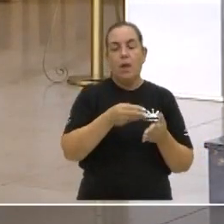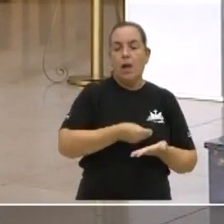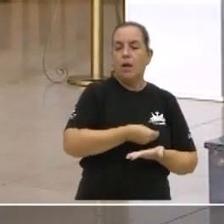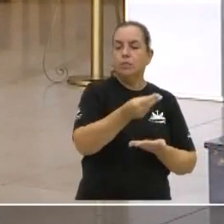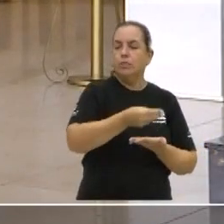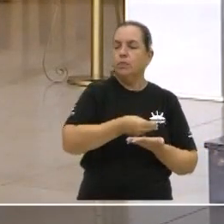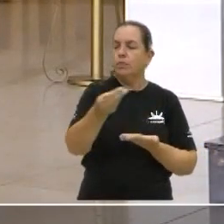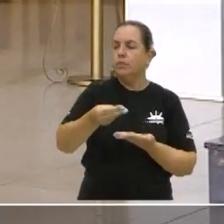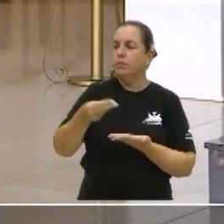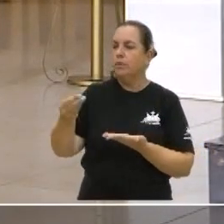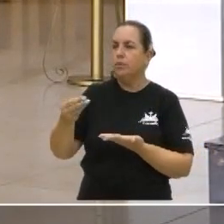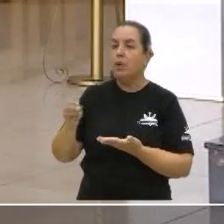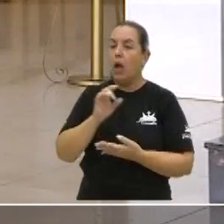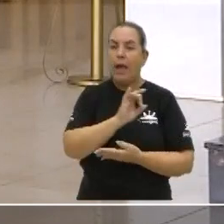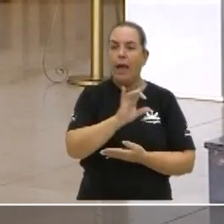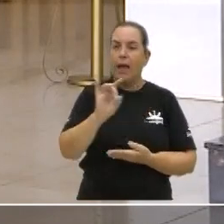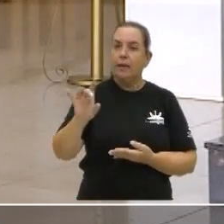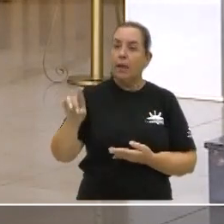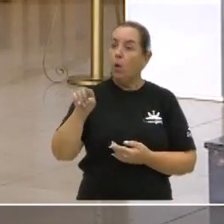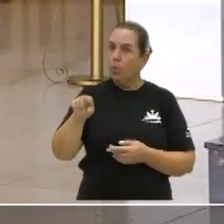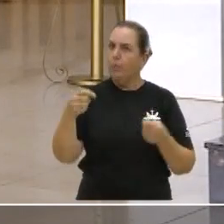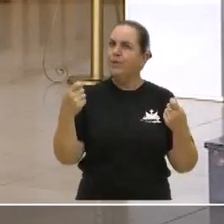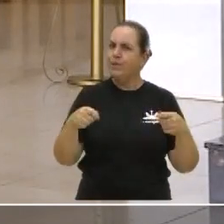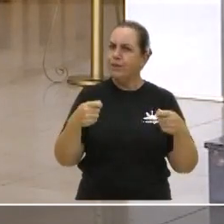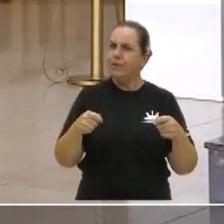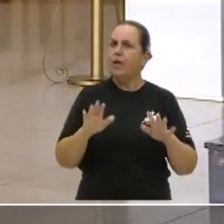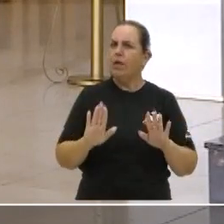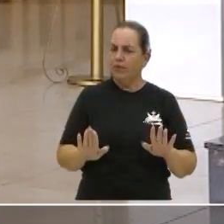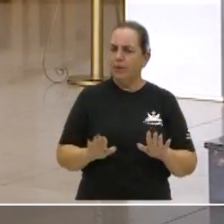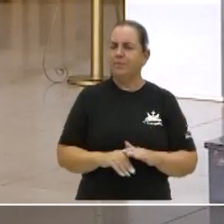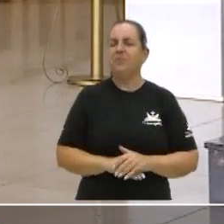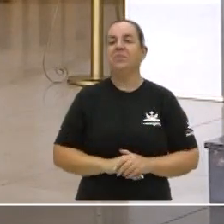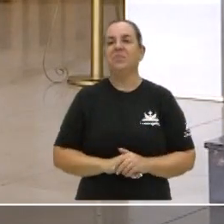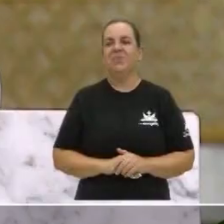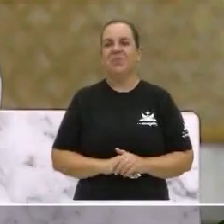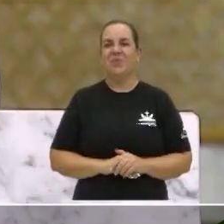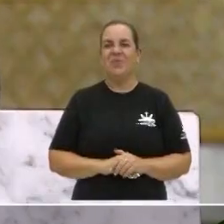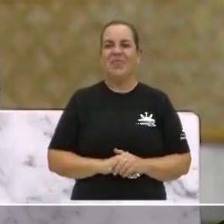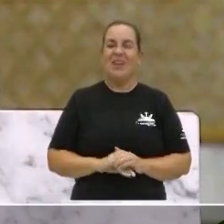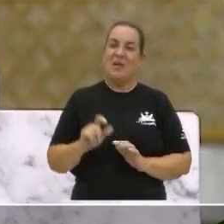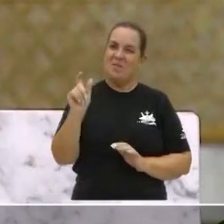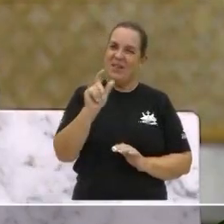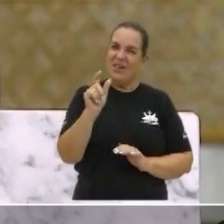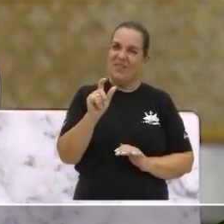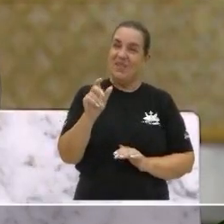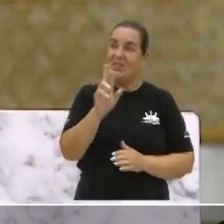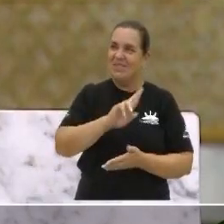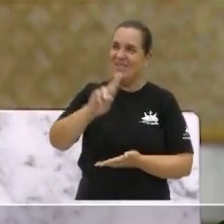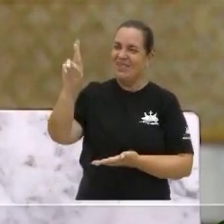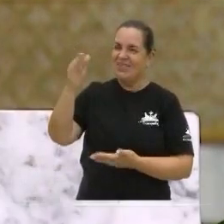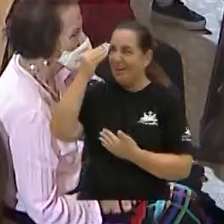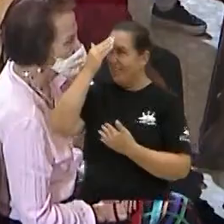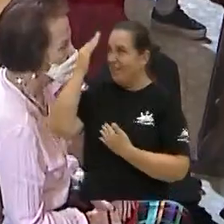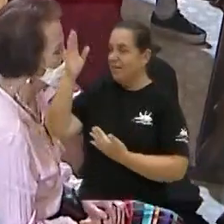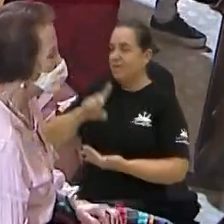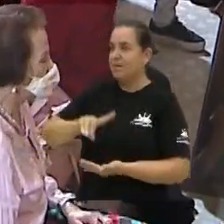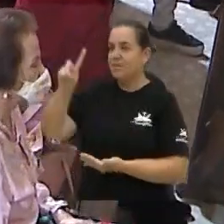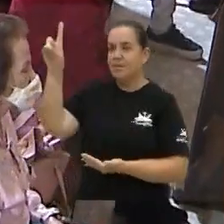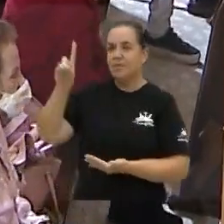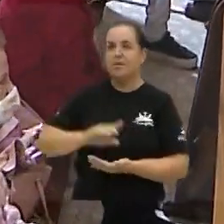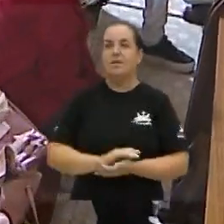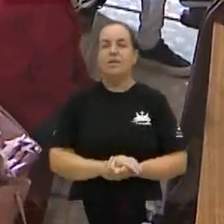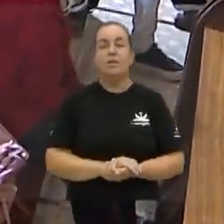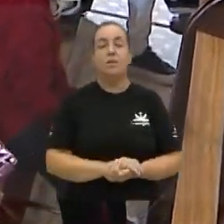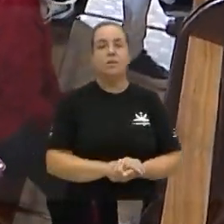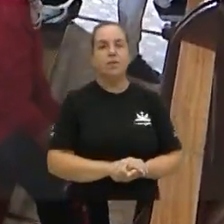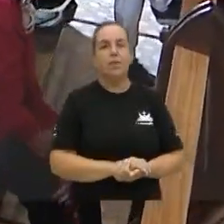distribuído conforme a necessidade de cada um. Palavra do Senhor.